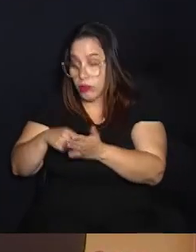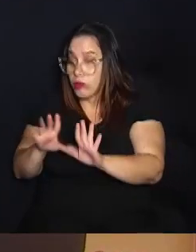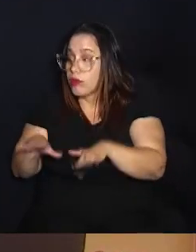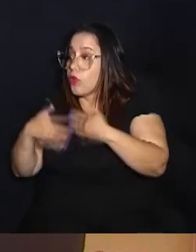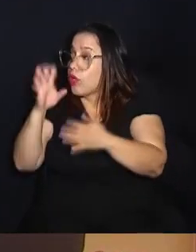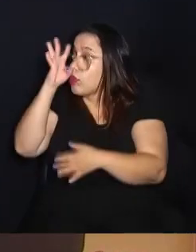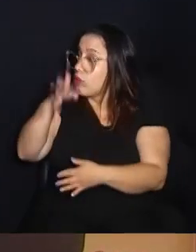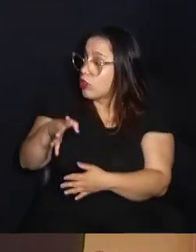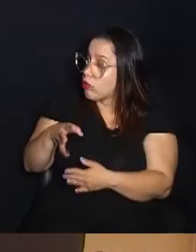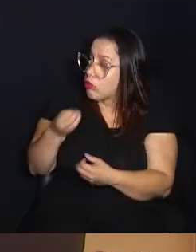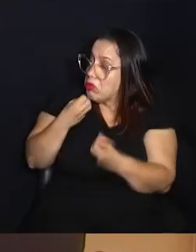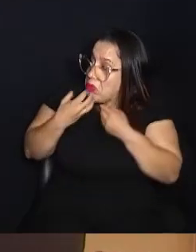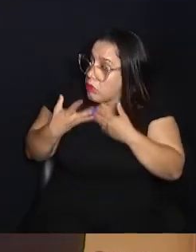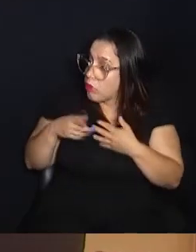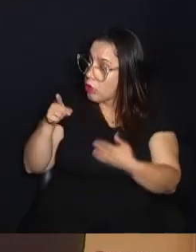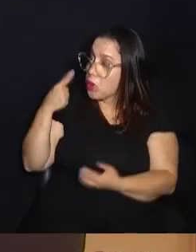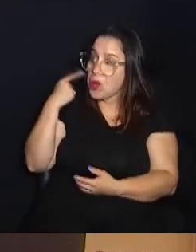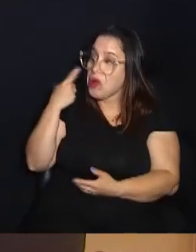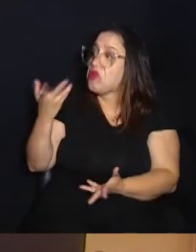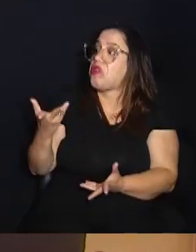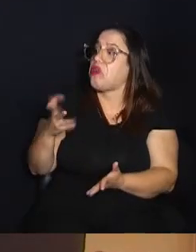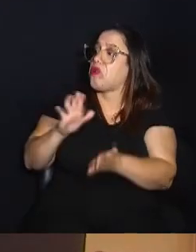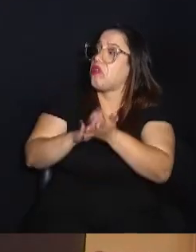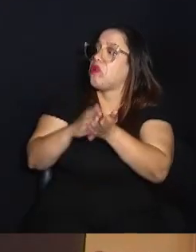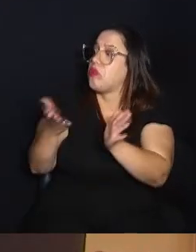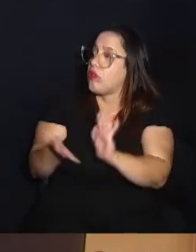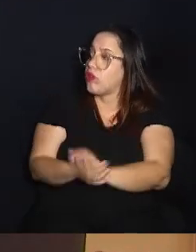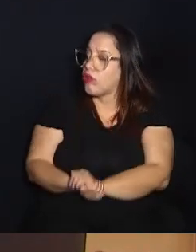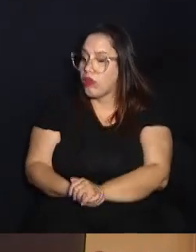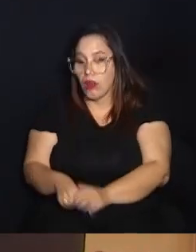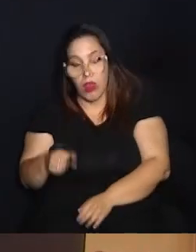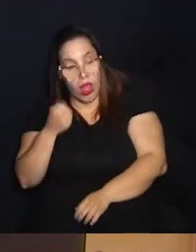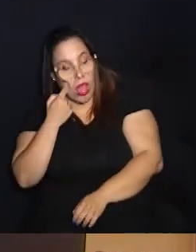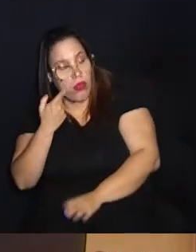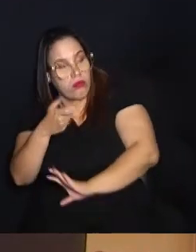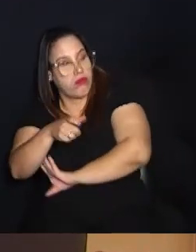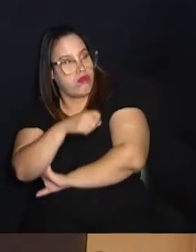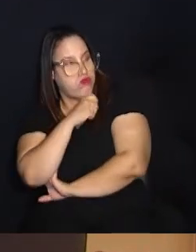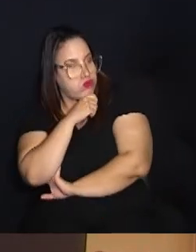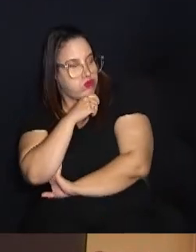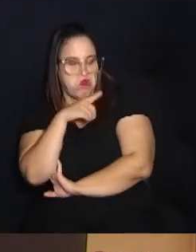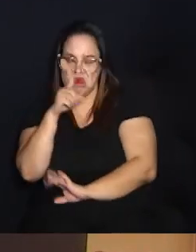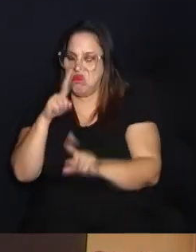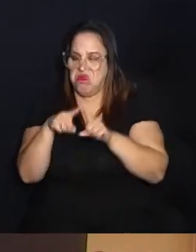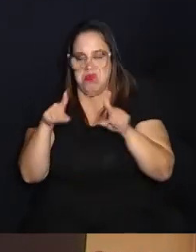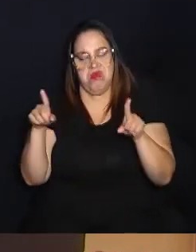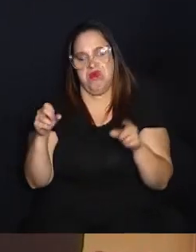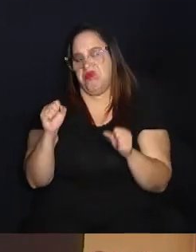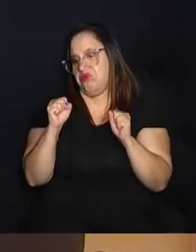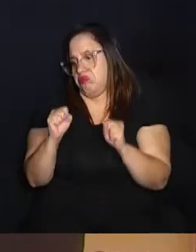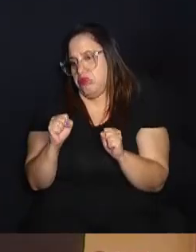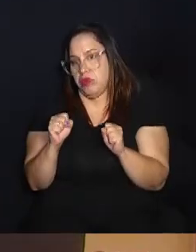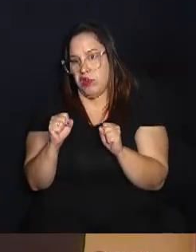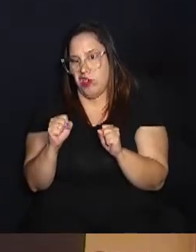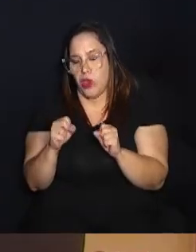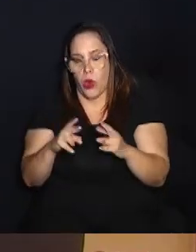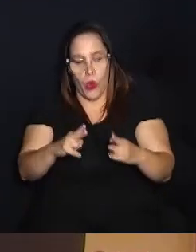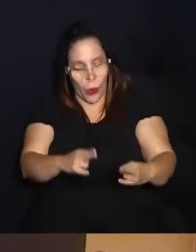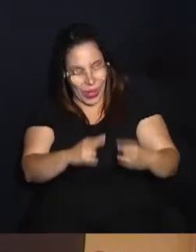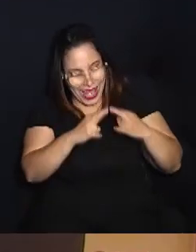escrita. Quais os principais benefícios que você vê nesse método, Lima? Olha, são vários, mas a gente pode